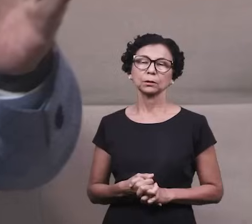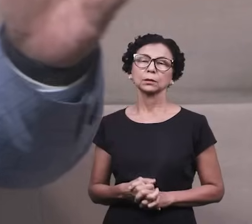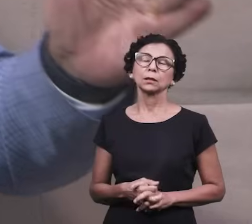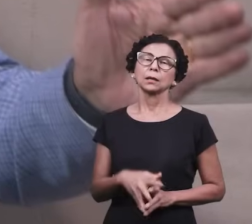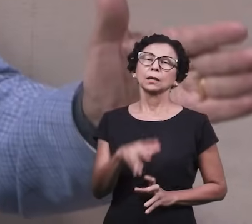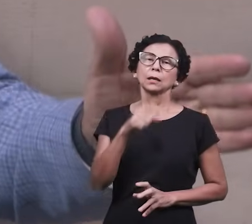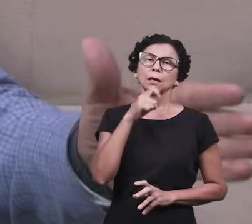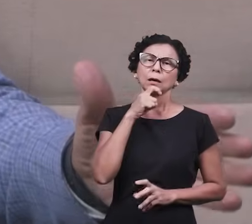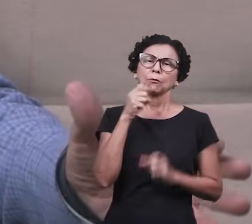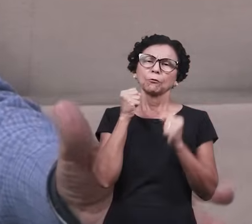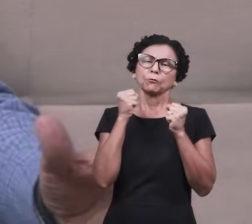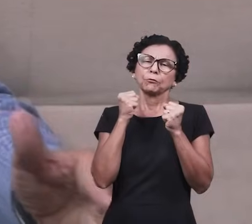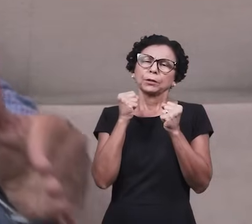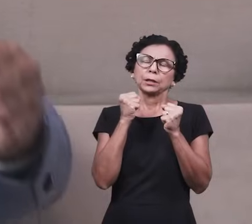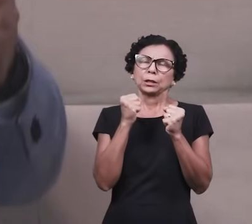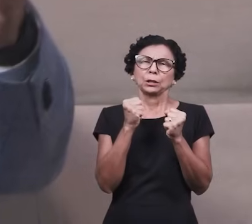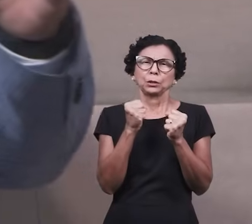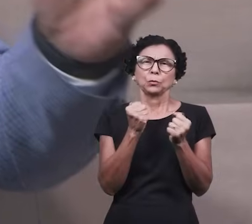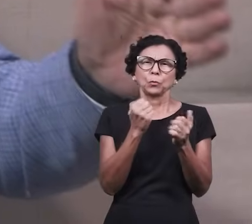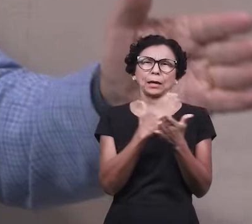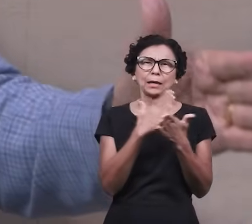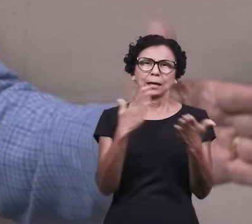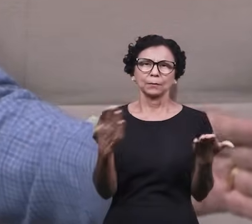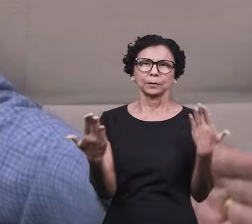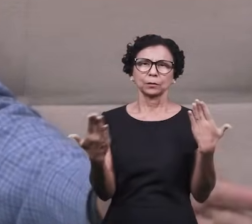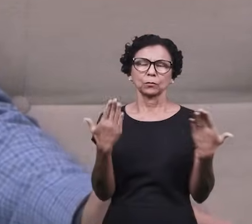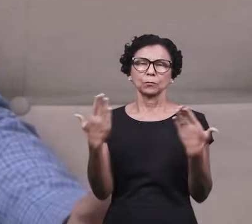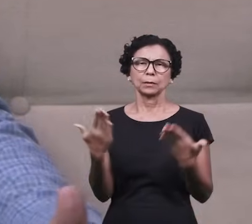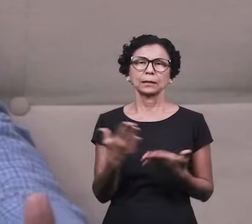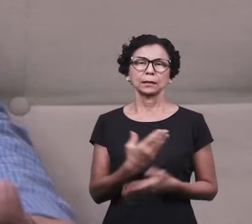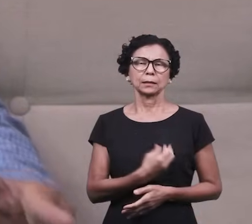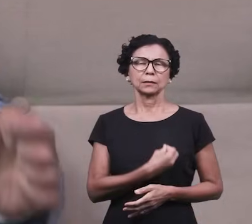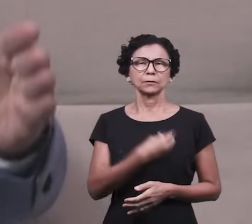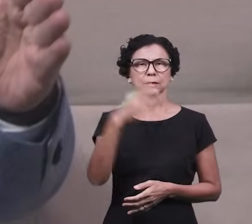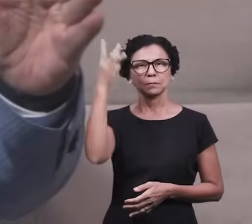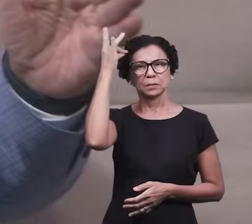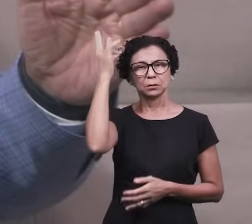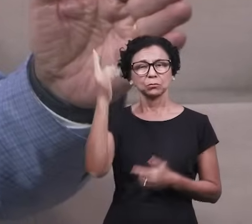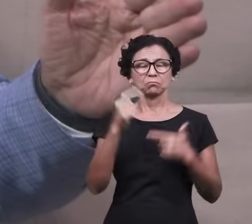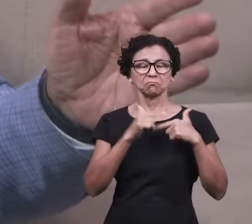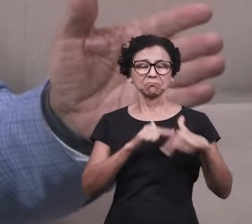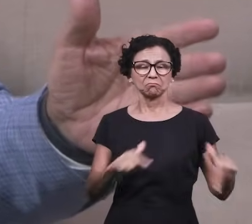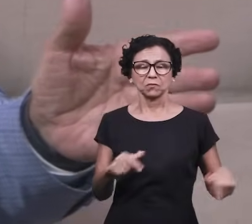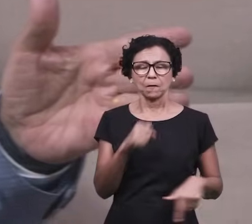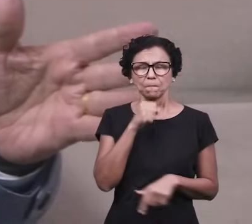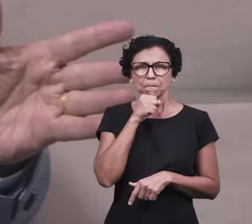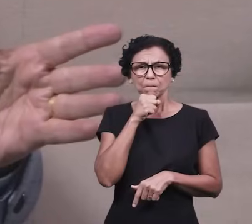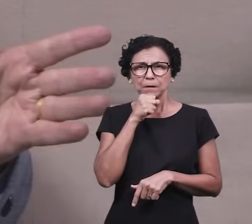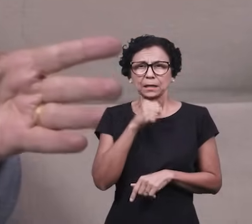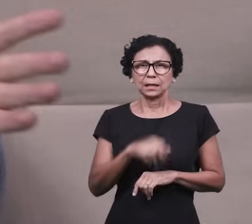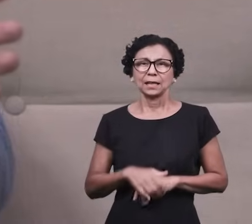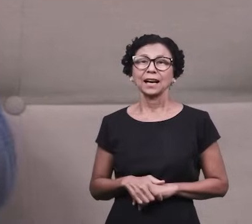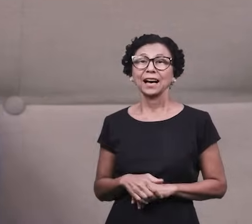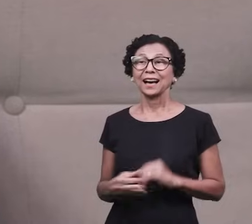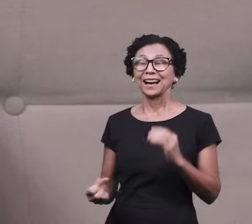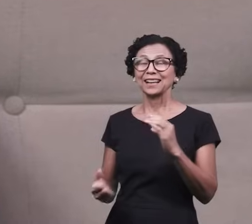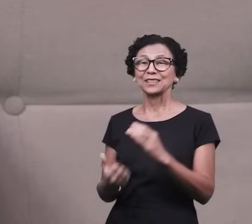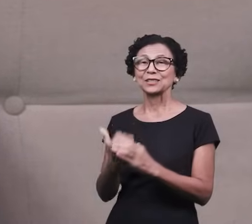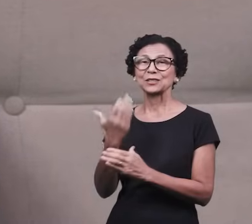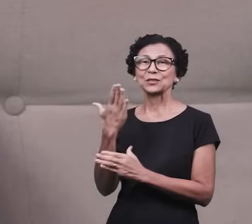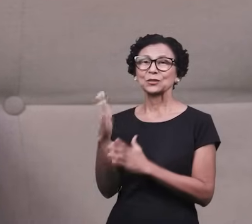Encerra-se o inverno, que fala da frieza espiritual, não é? E surge a